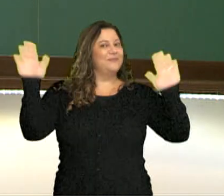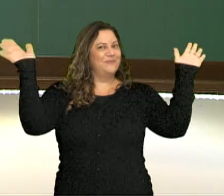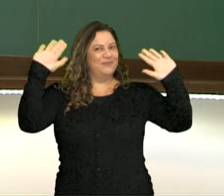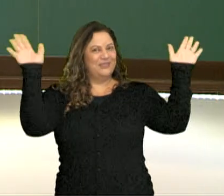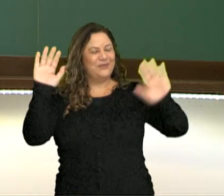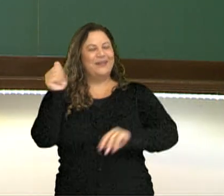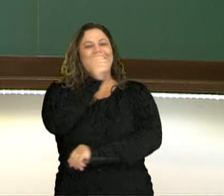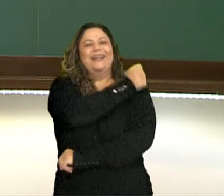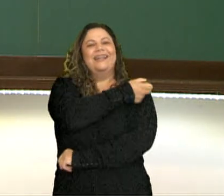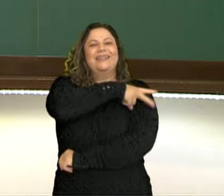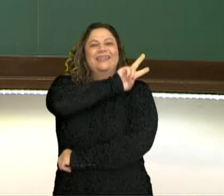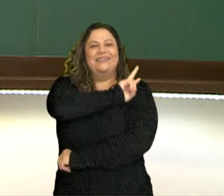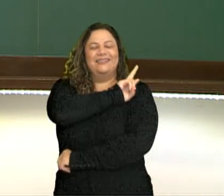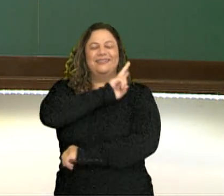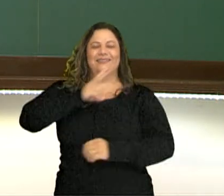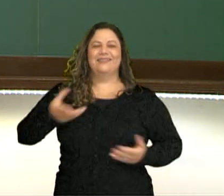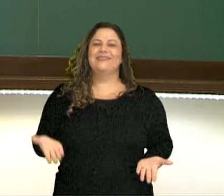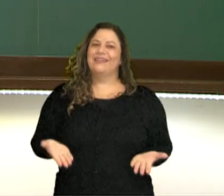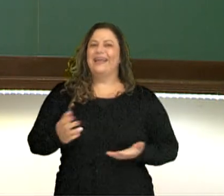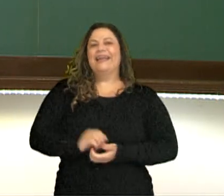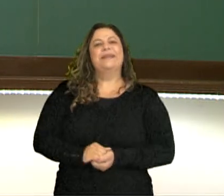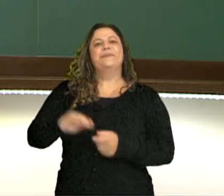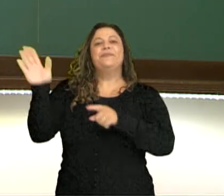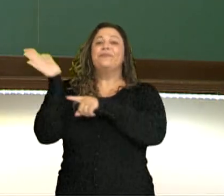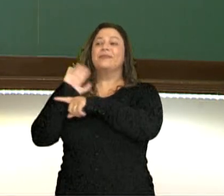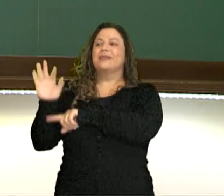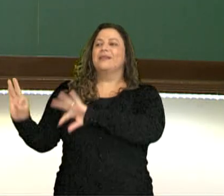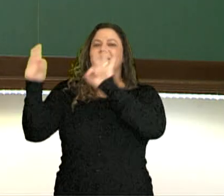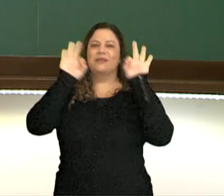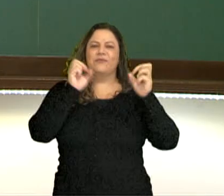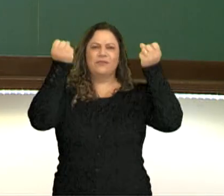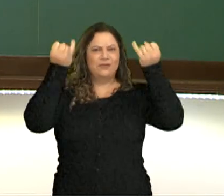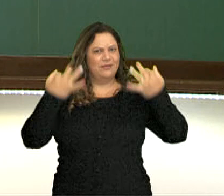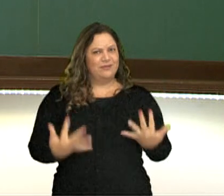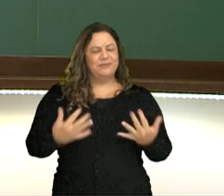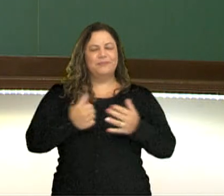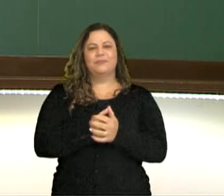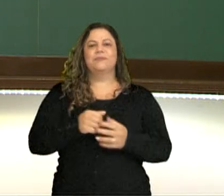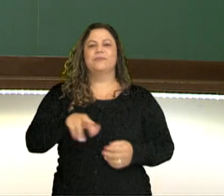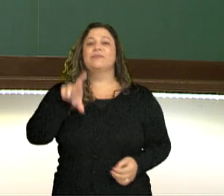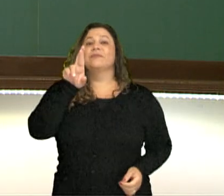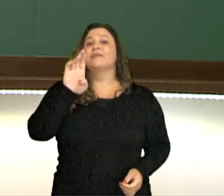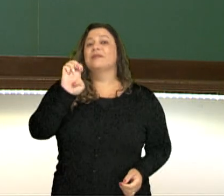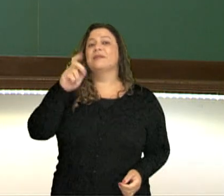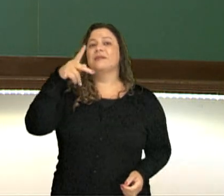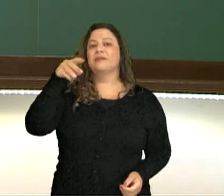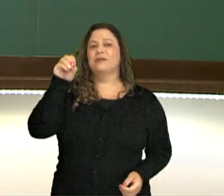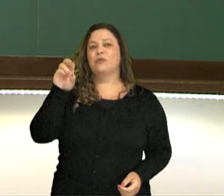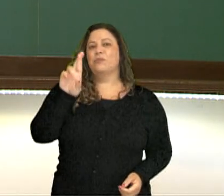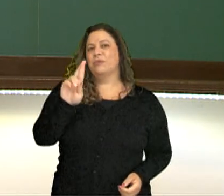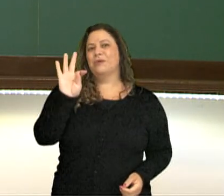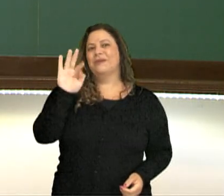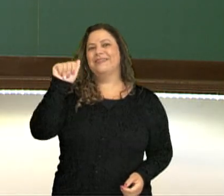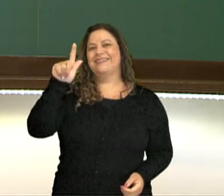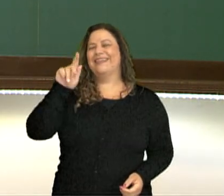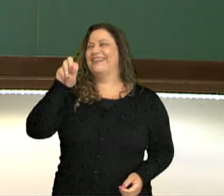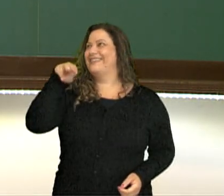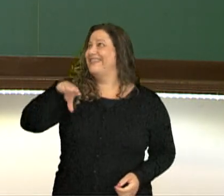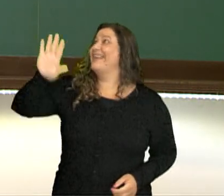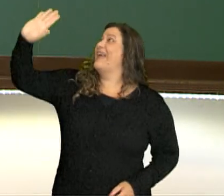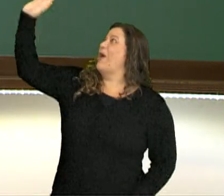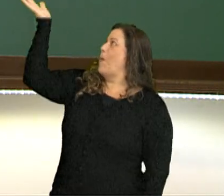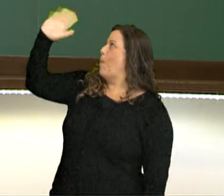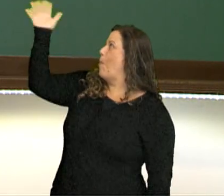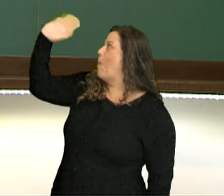Olá, estudantes da segunda série. Nesse vídeo, vamos falar sobre reportagem. Oi, Elisângela,